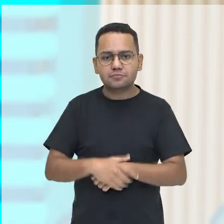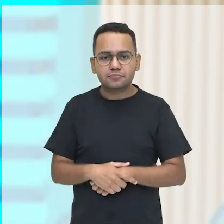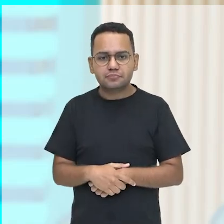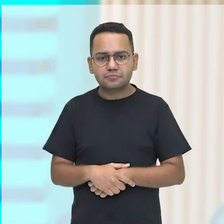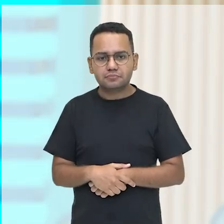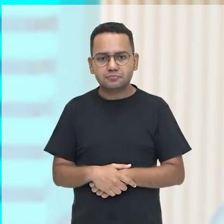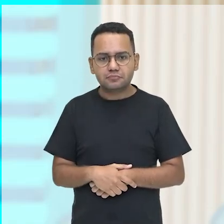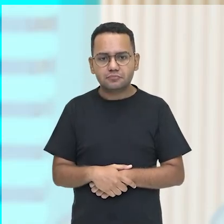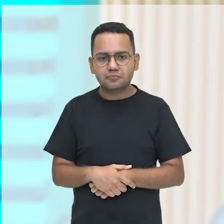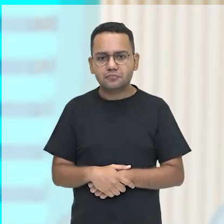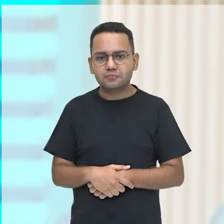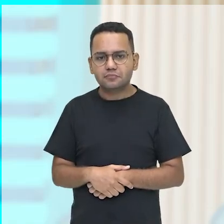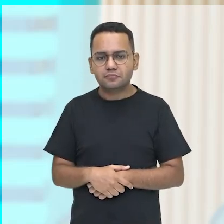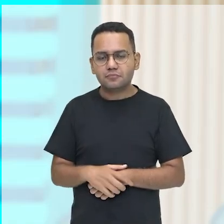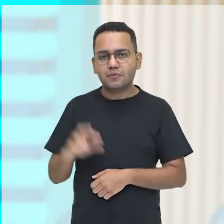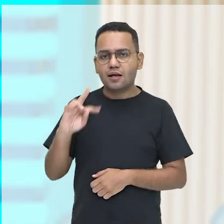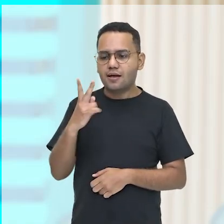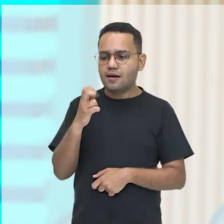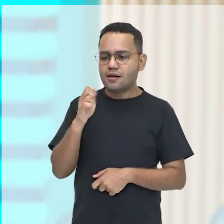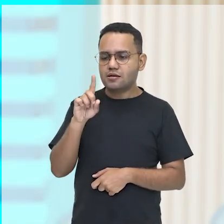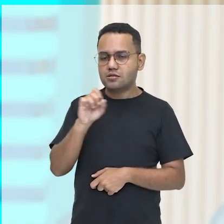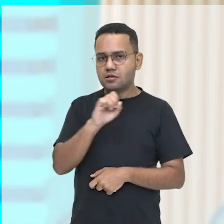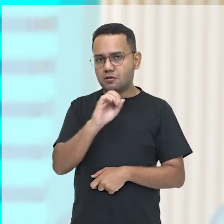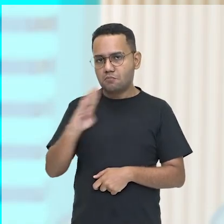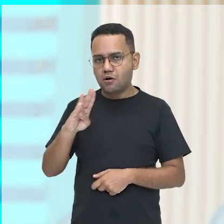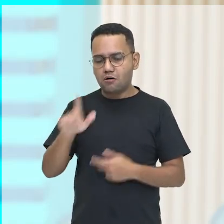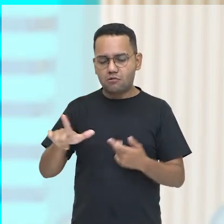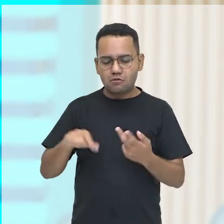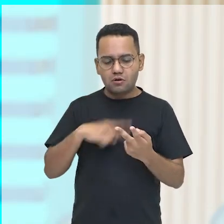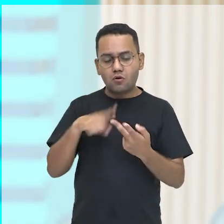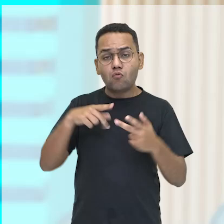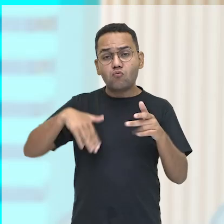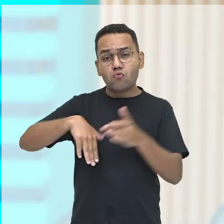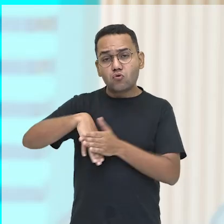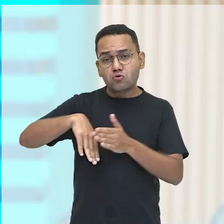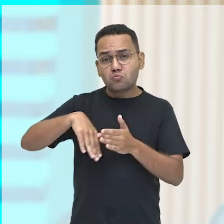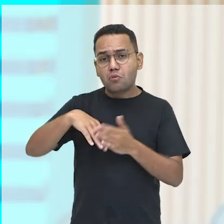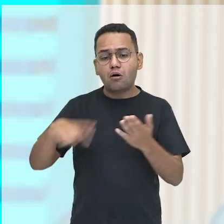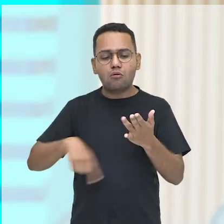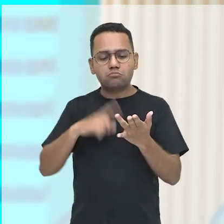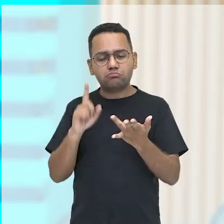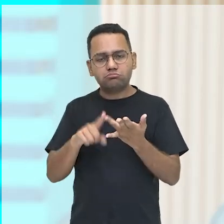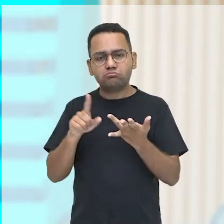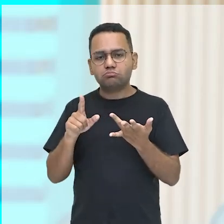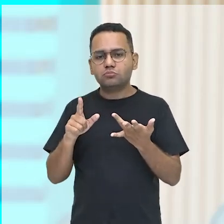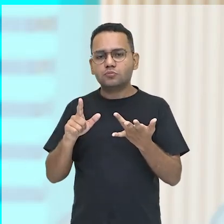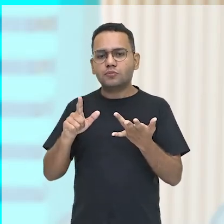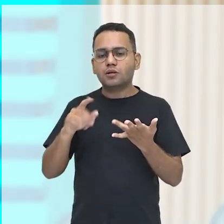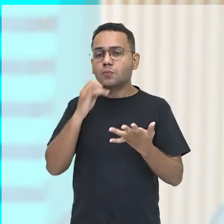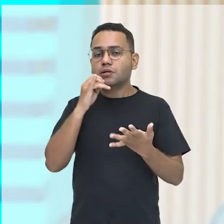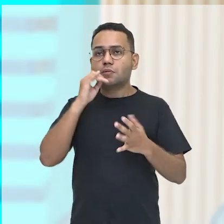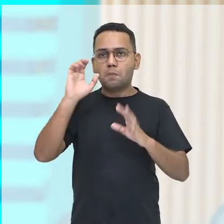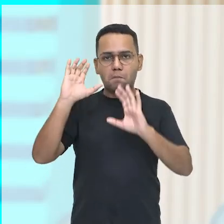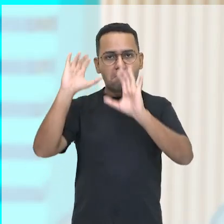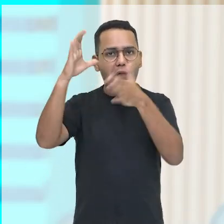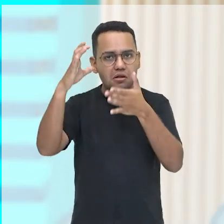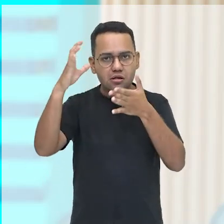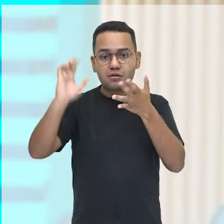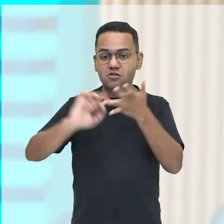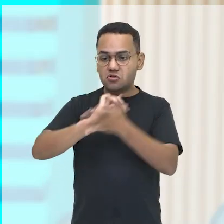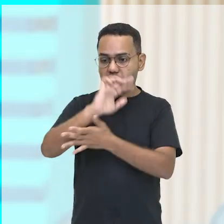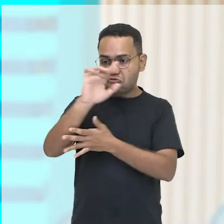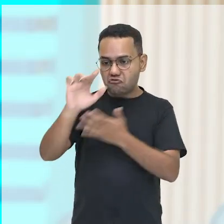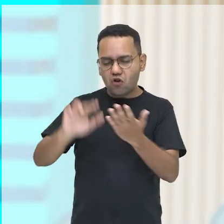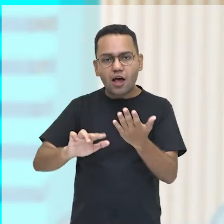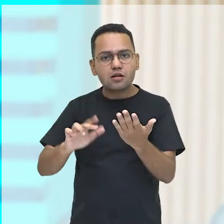como handball, o futebol, esportes também de cesta como o basquete. Então a